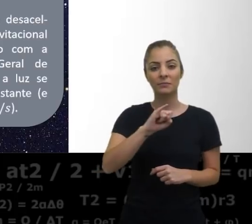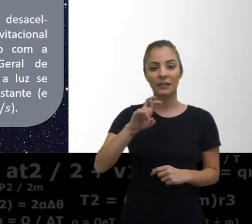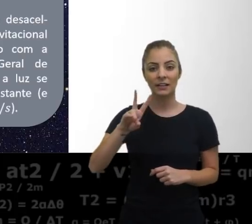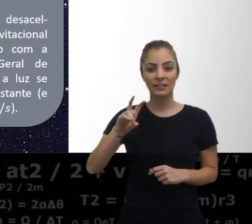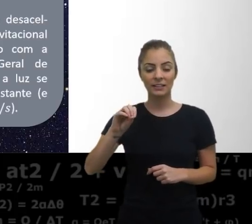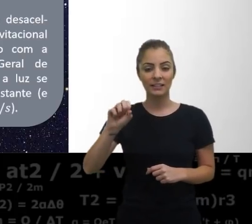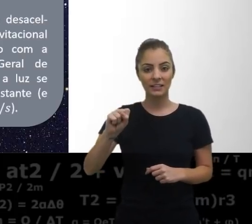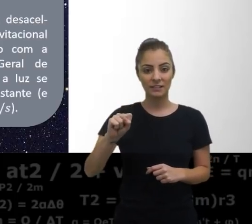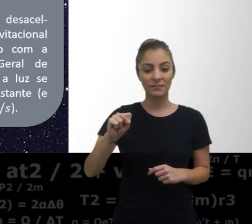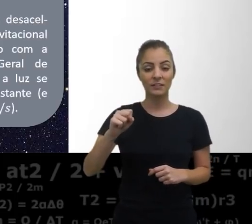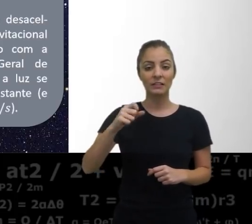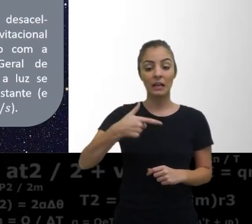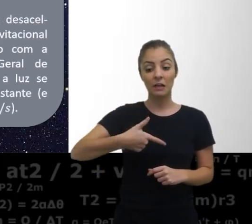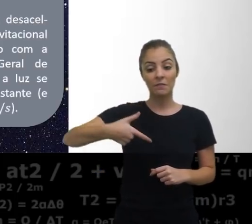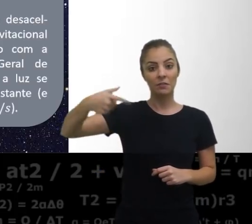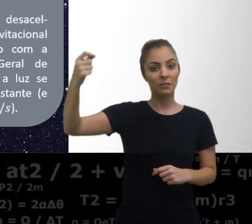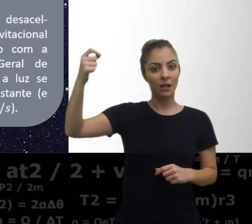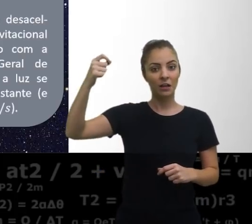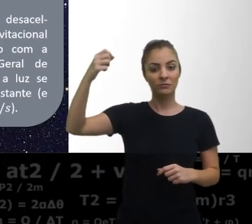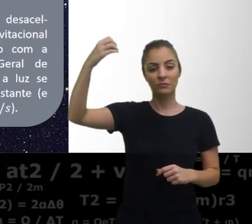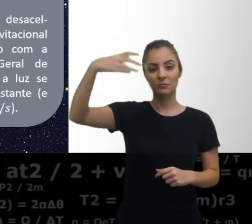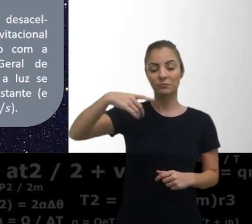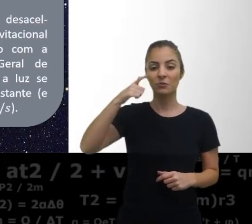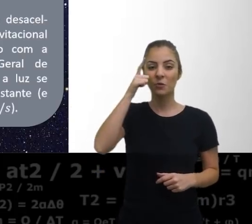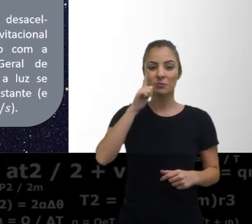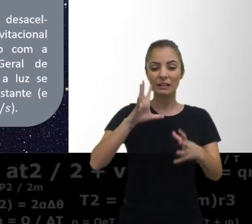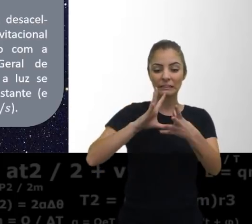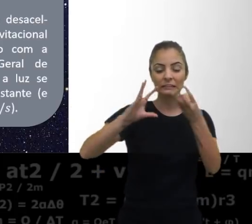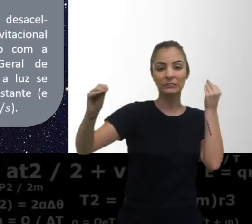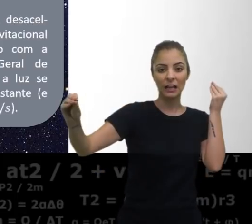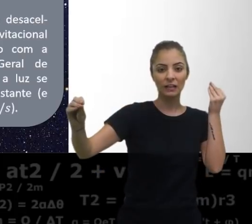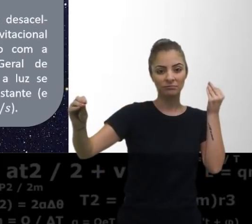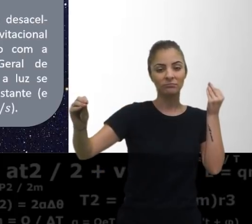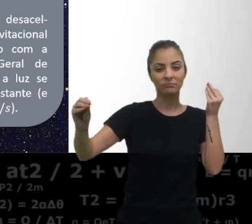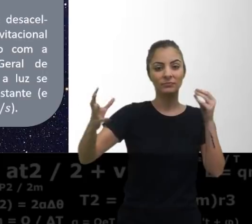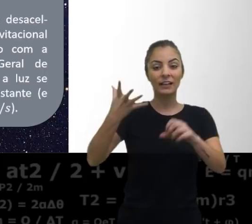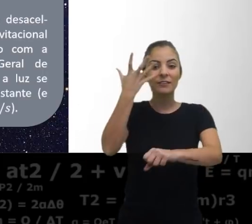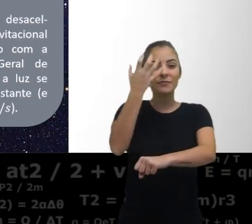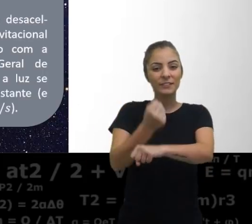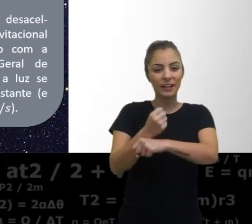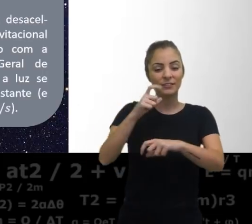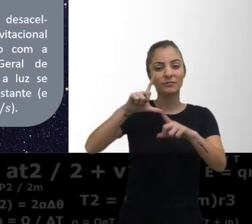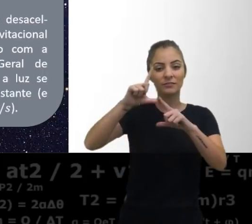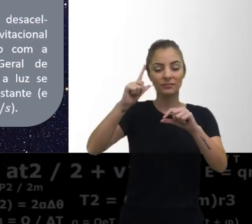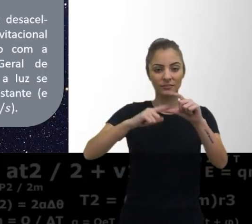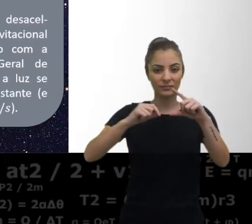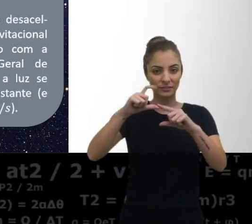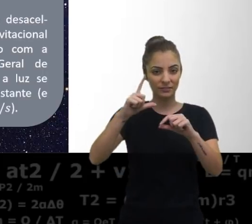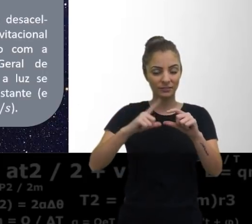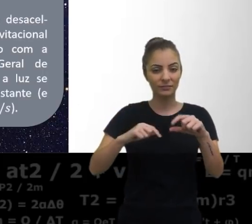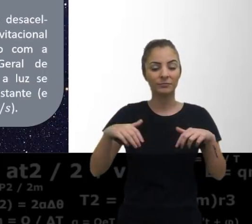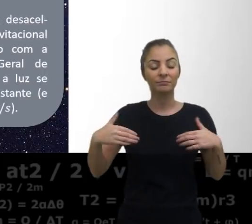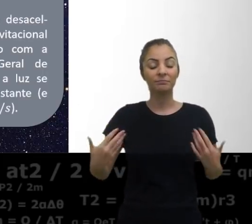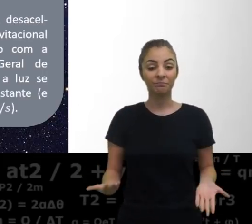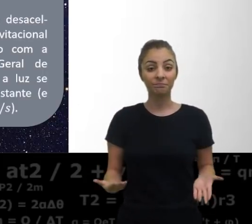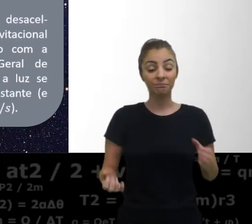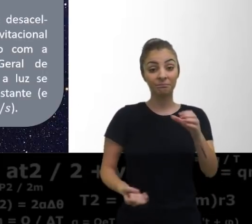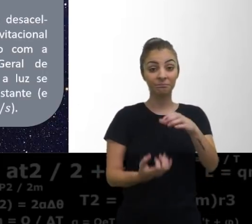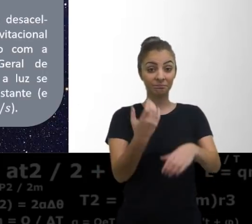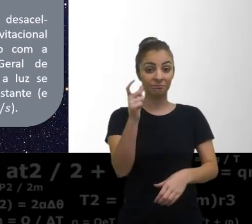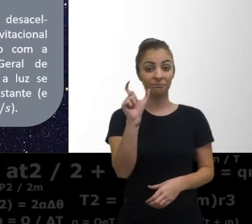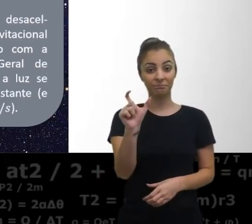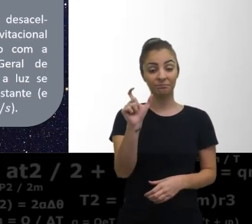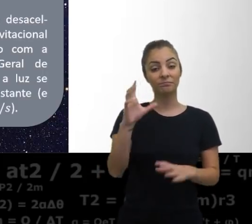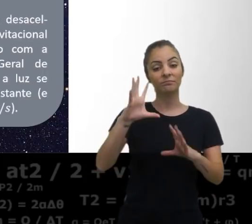velocidade da luz não seria o suficiente para escapar da gravidade daquela estrela, tá? E aí ele cunhou o termo